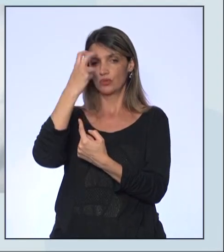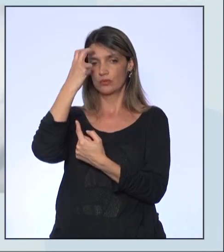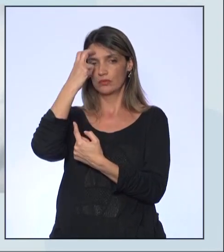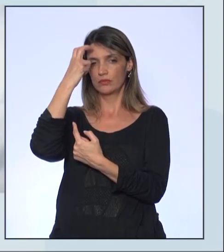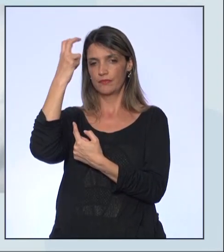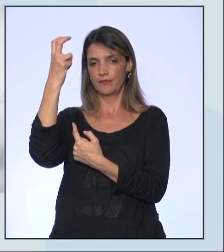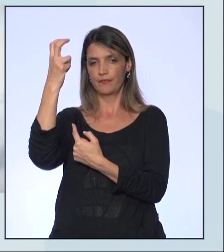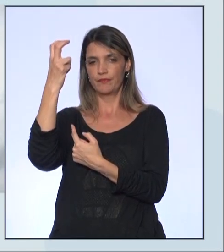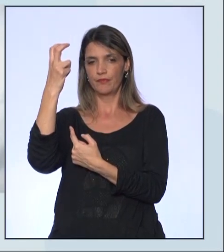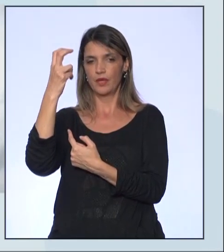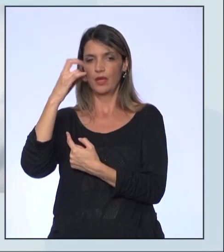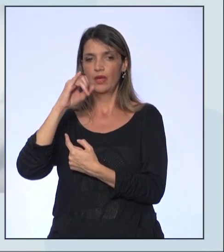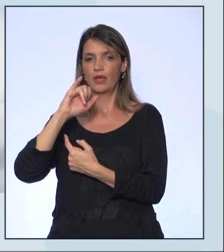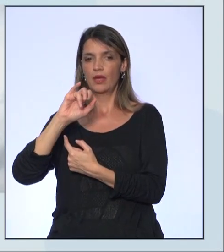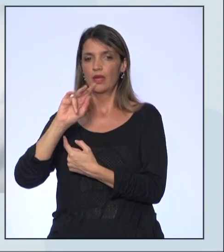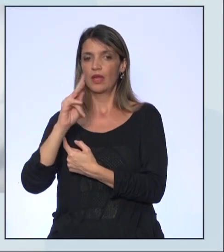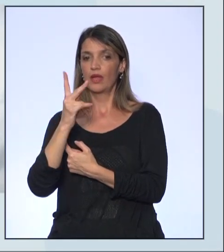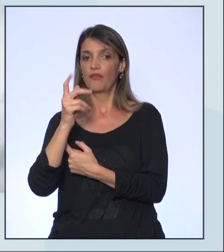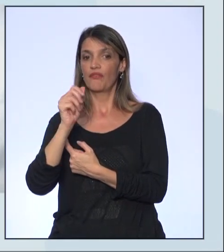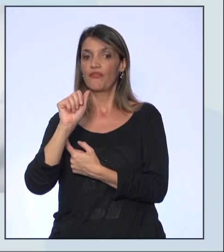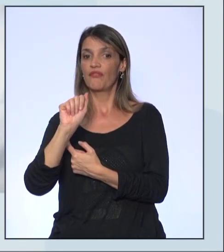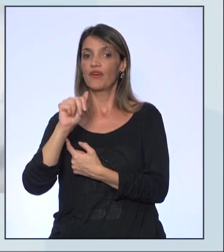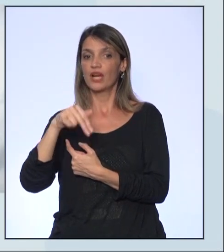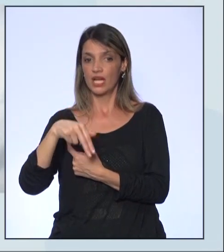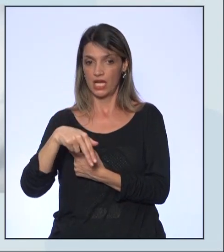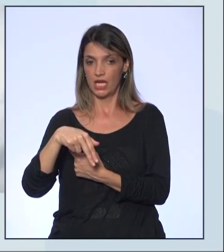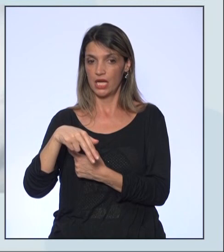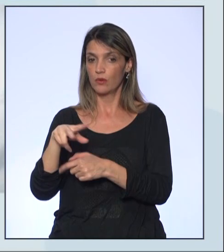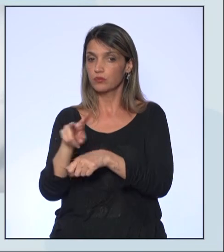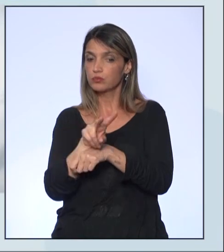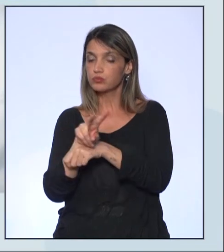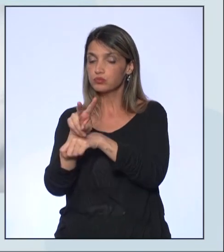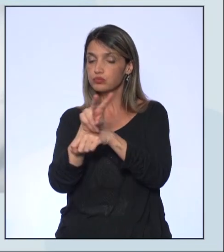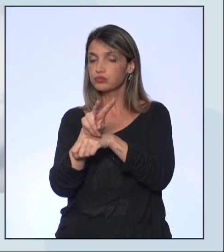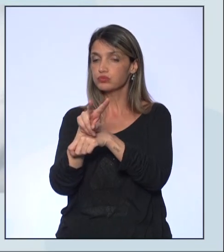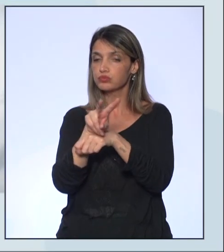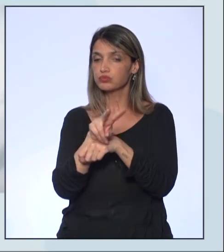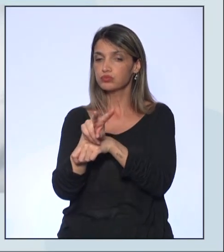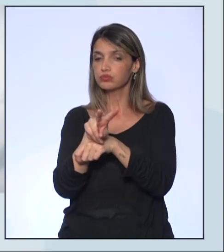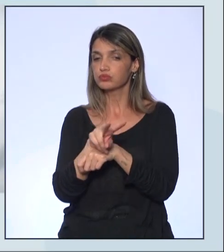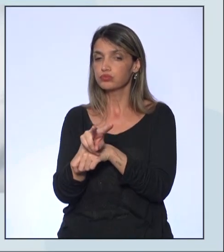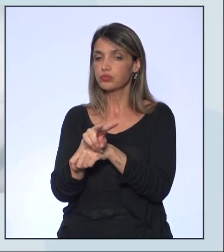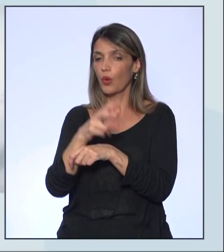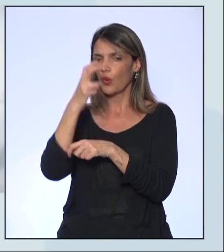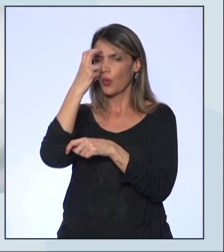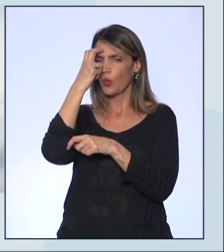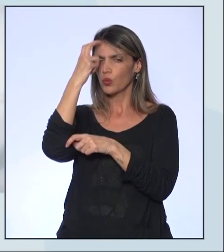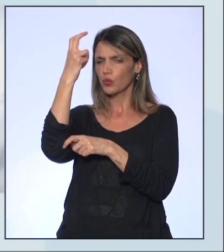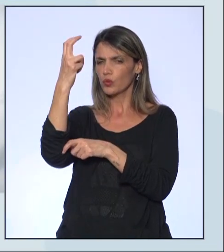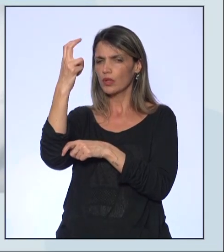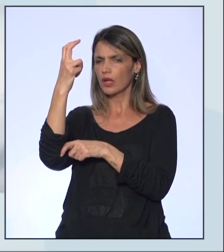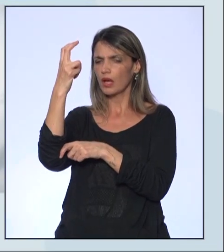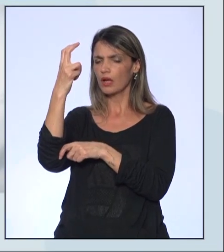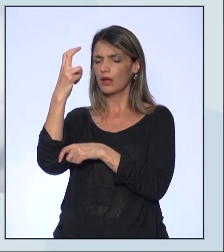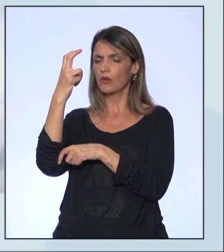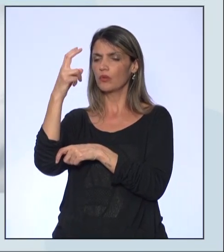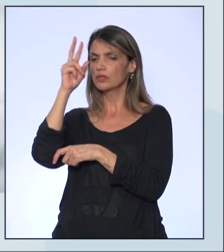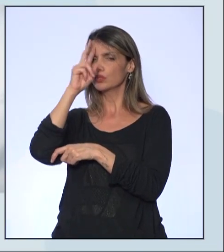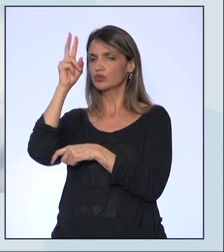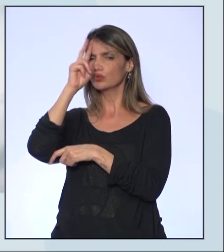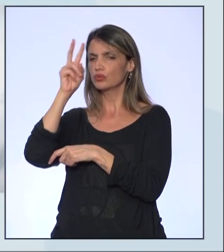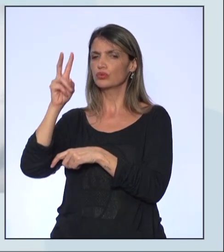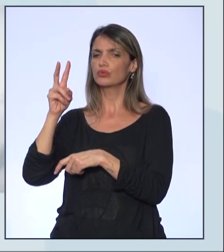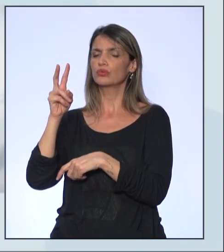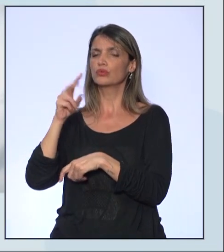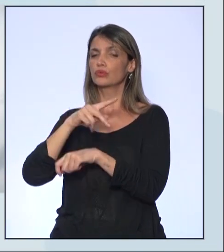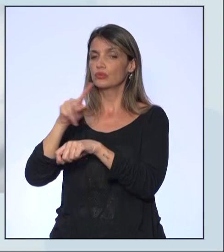do quê, né? A missão dele qual é? Proteger e preservar os bens culturais e históricos do país, tá? Com o intuito